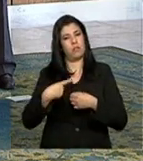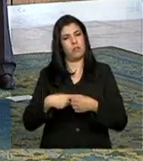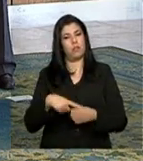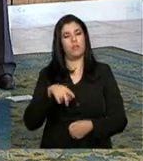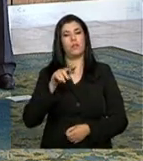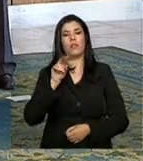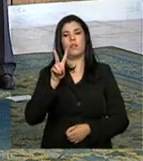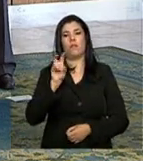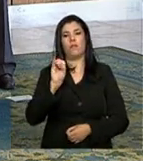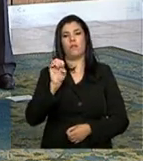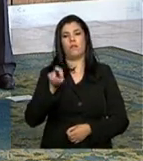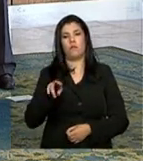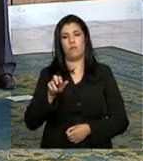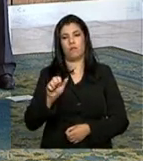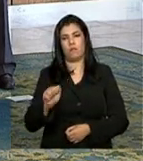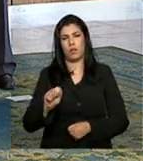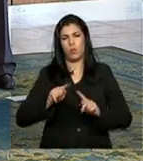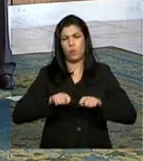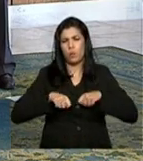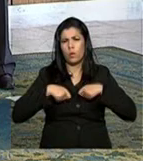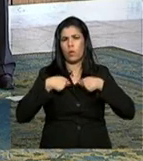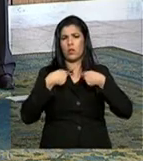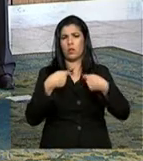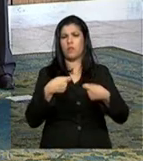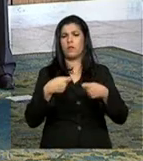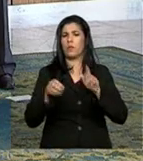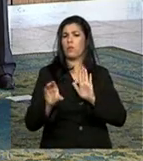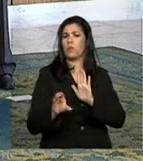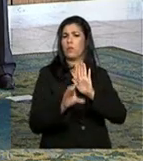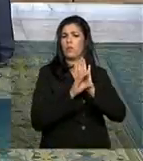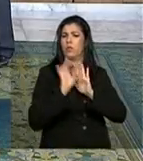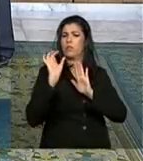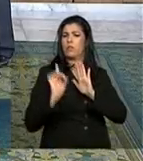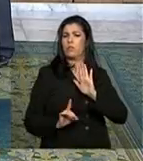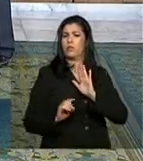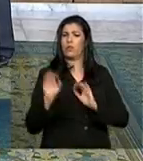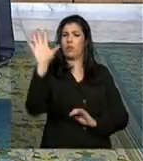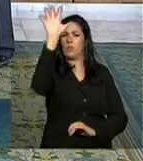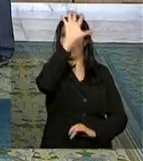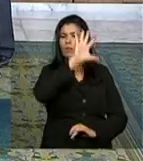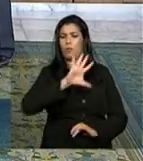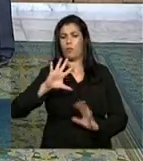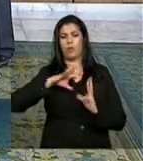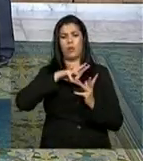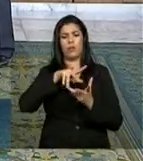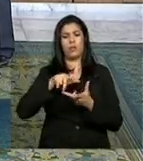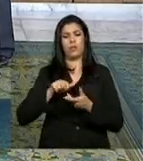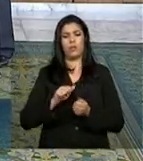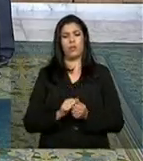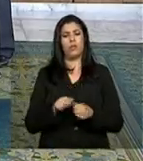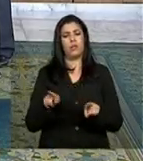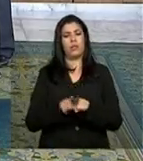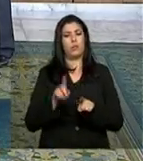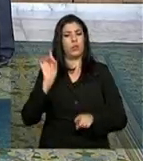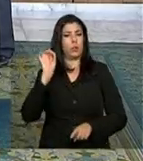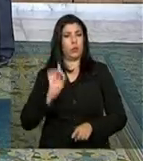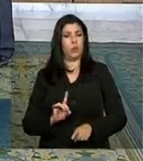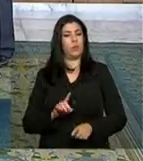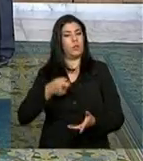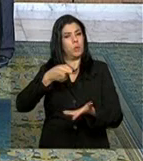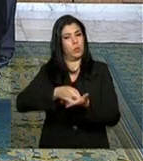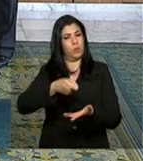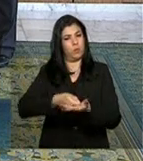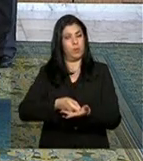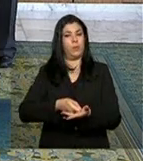E é um esforço aí da codificação do direito internacional relativo aos direitos e também aos